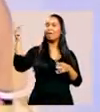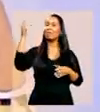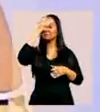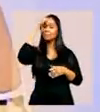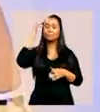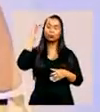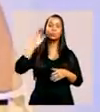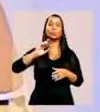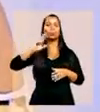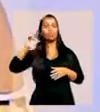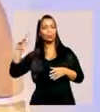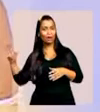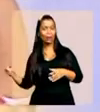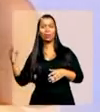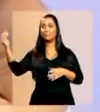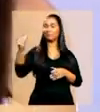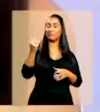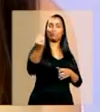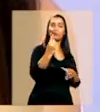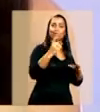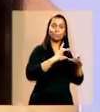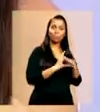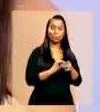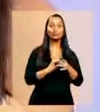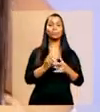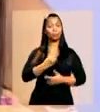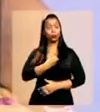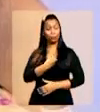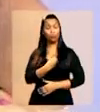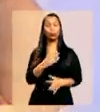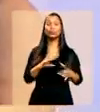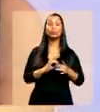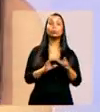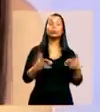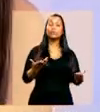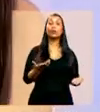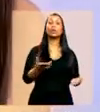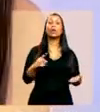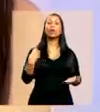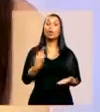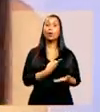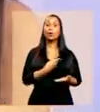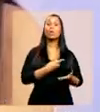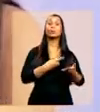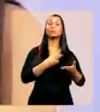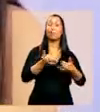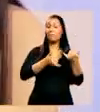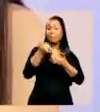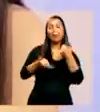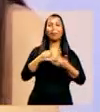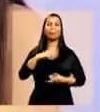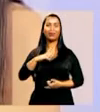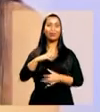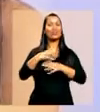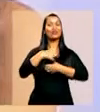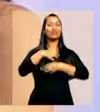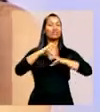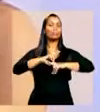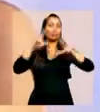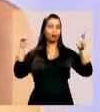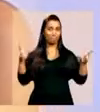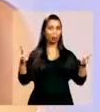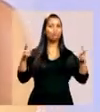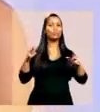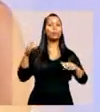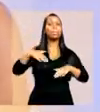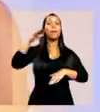tem turminha, coleguinhas de outra sala na sala dele, convivendo. Então, a gente direciona essas atividades de uma maneira